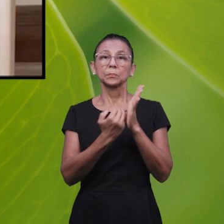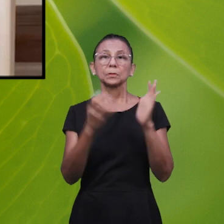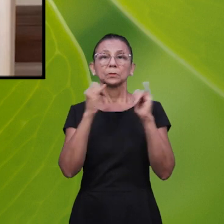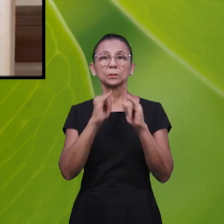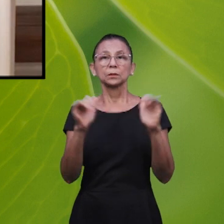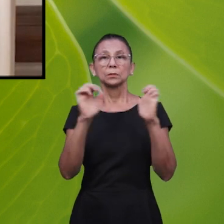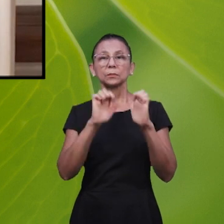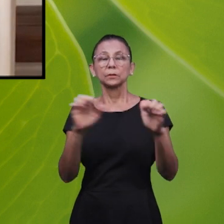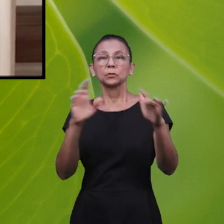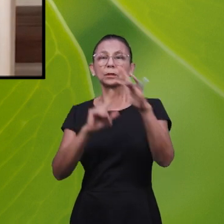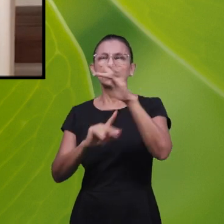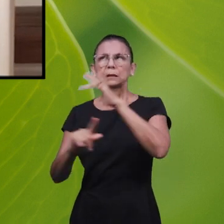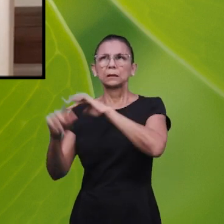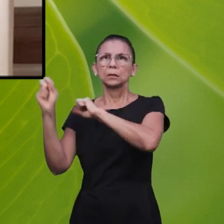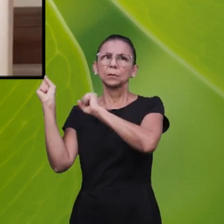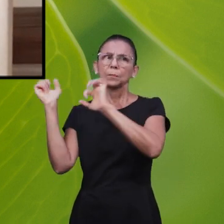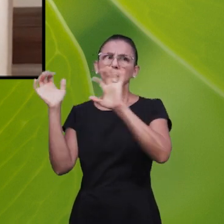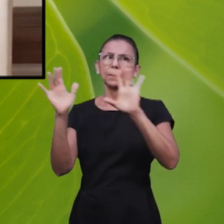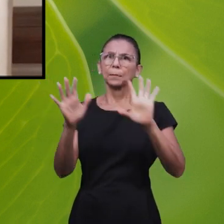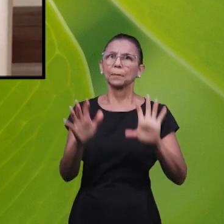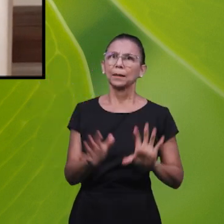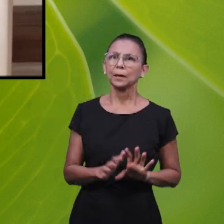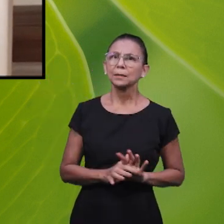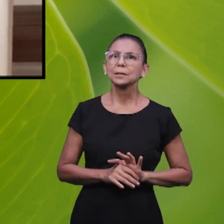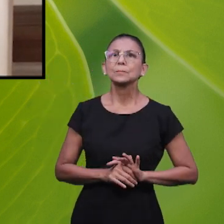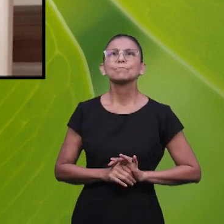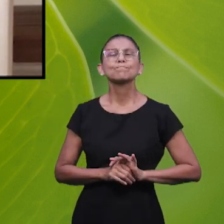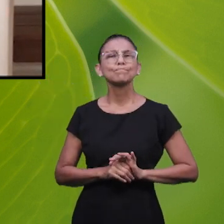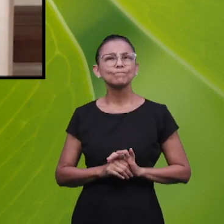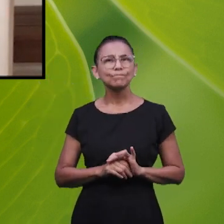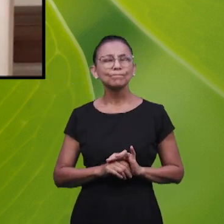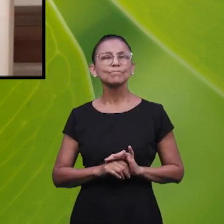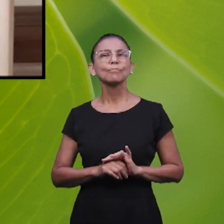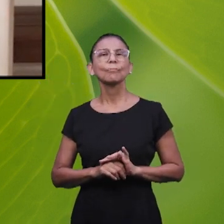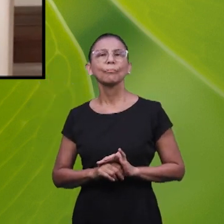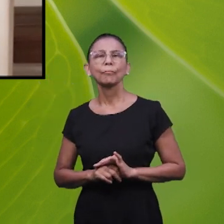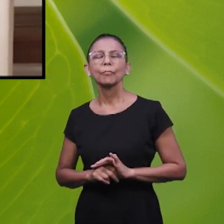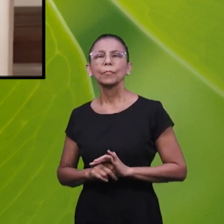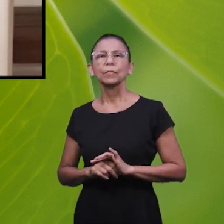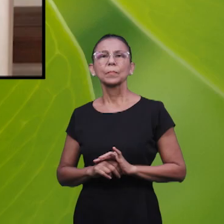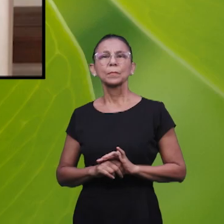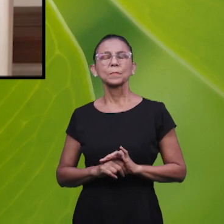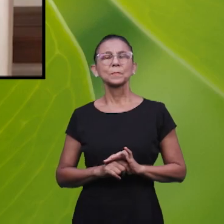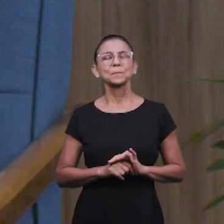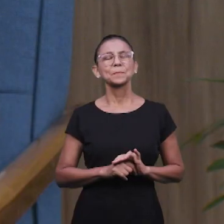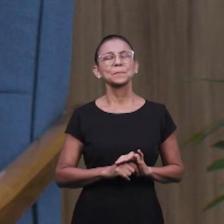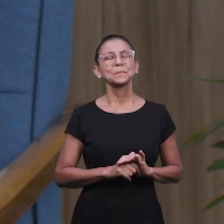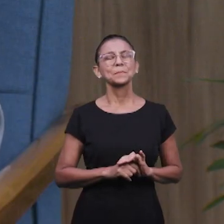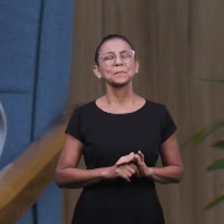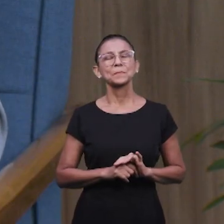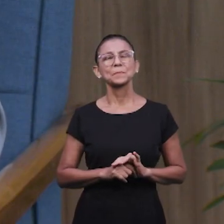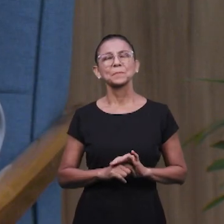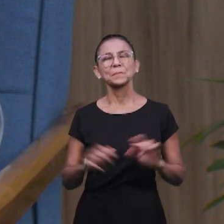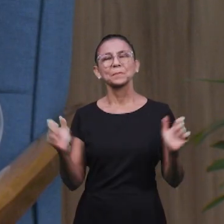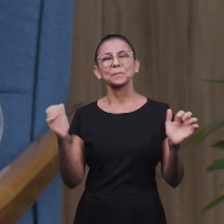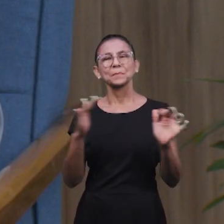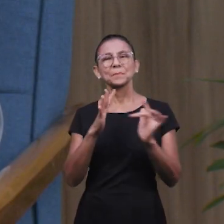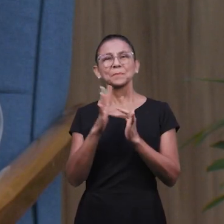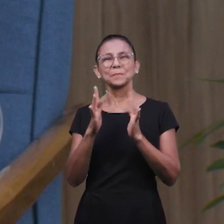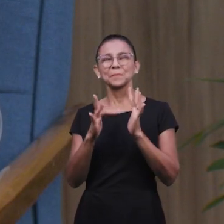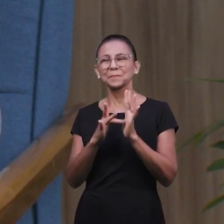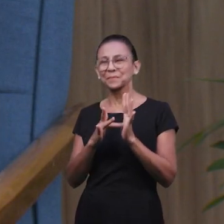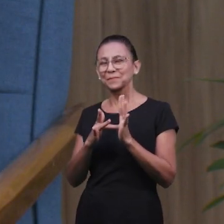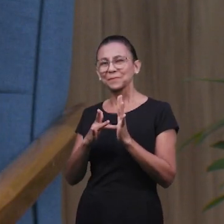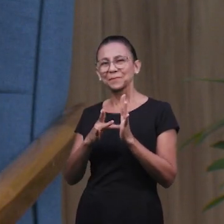o aprendizado através do ensino da professora Janaína. A paz do Senhor Jesus, irmãos. Glória a Jesus, louvado seja o